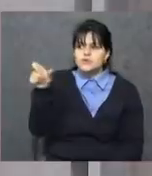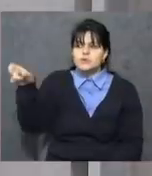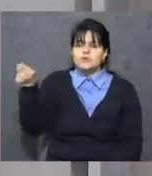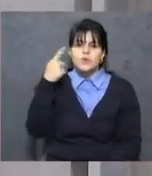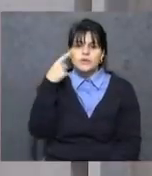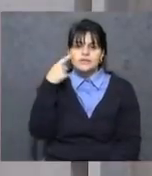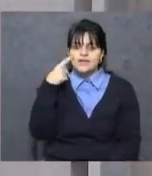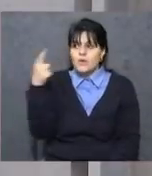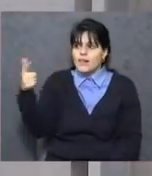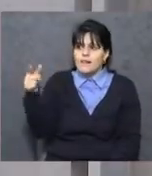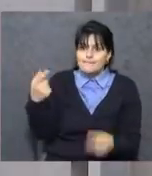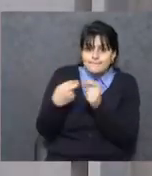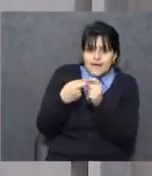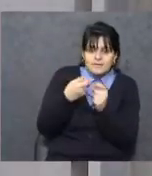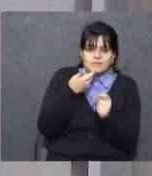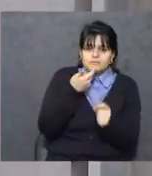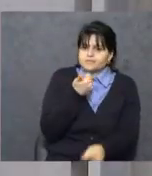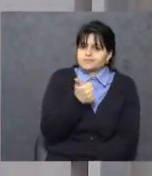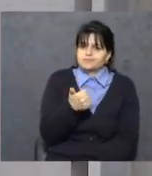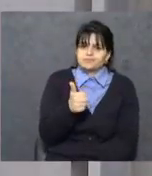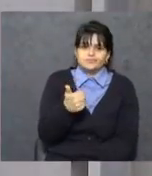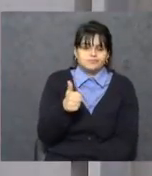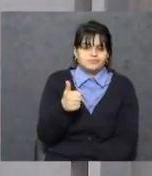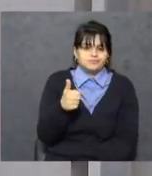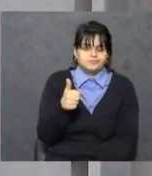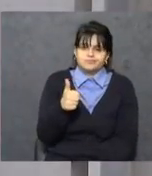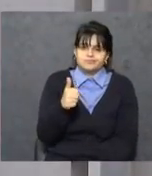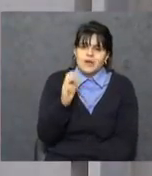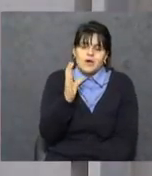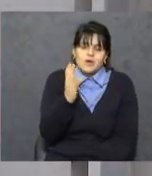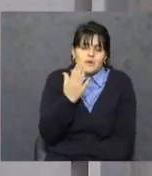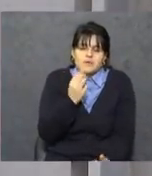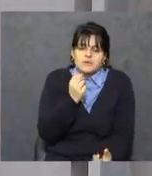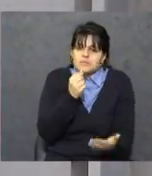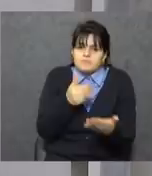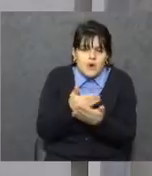estar junto dela nos últimos momentos da sua vida.